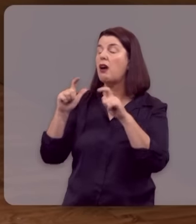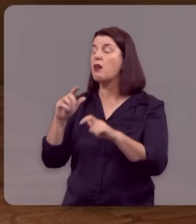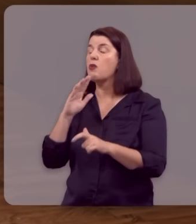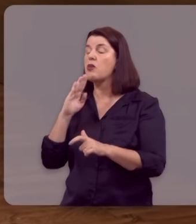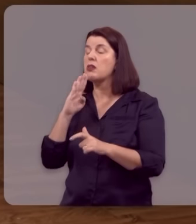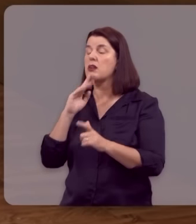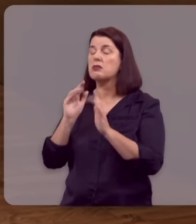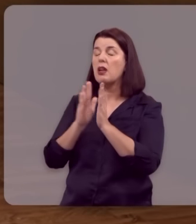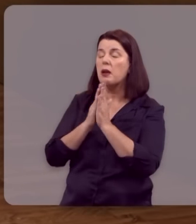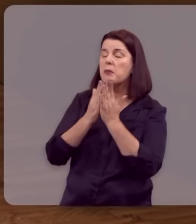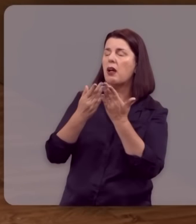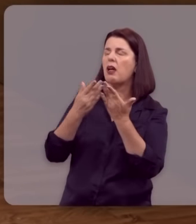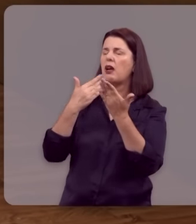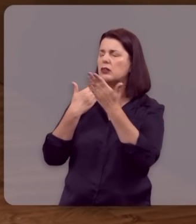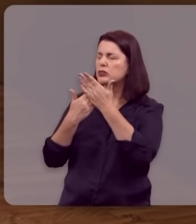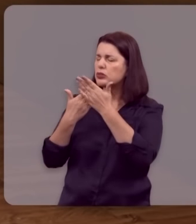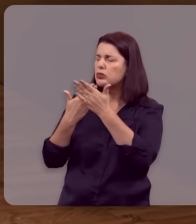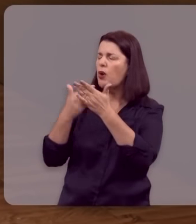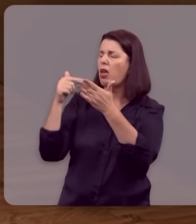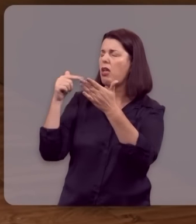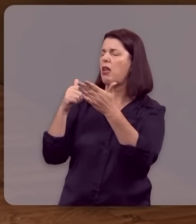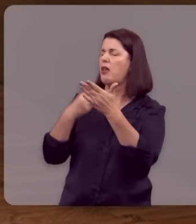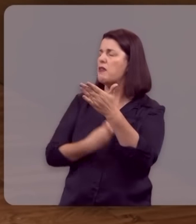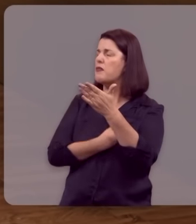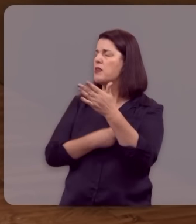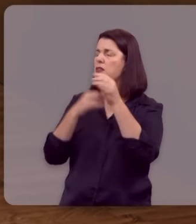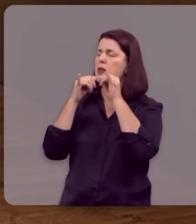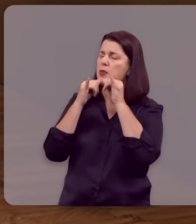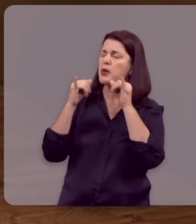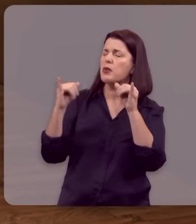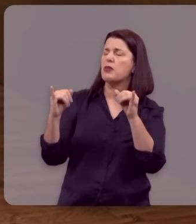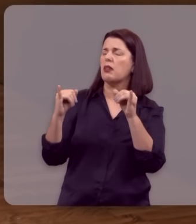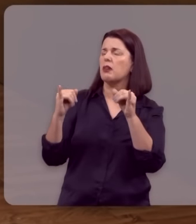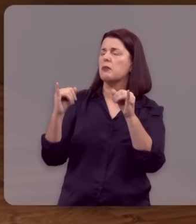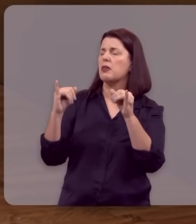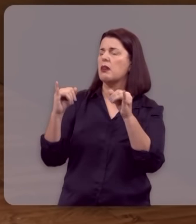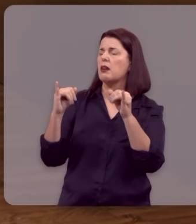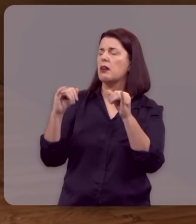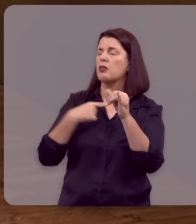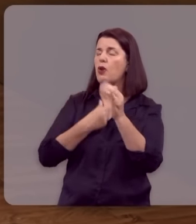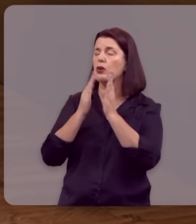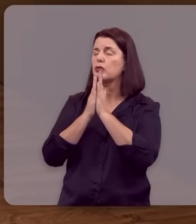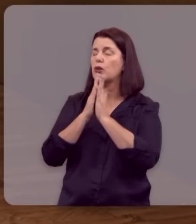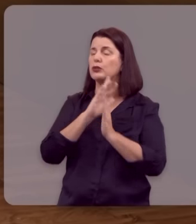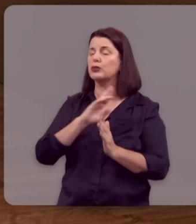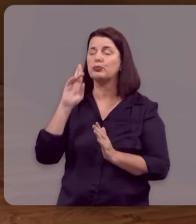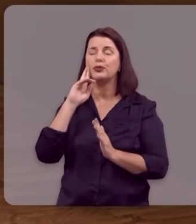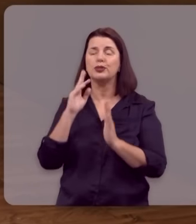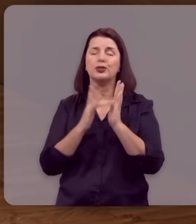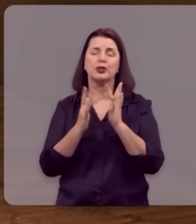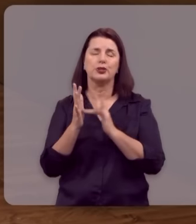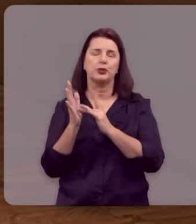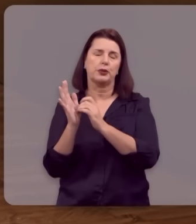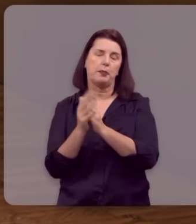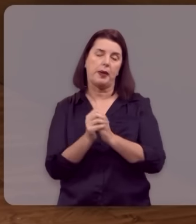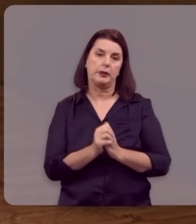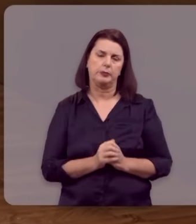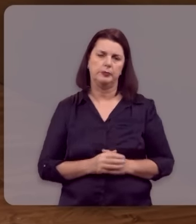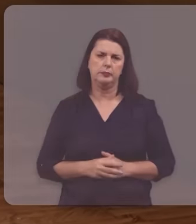de amá-la, de lê-la, de meditar nela, de vivê-la e proclamá-la. Assim oramos, em nome de